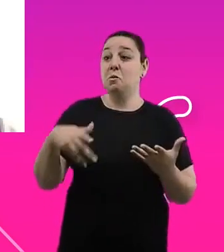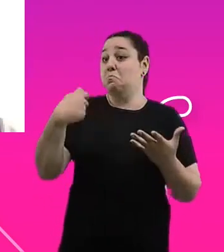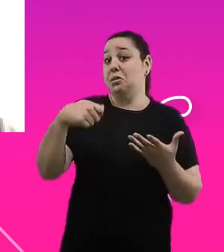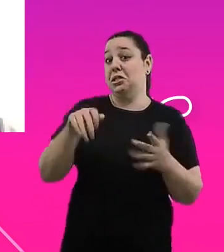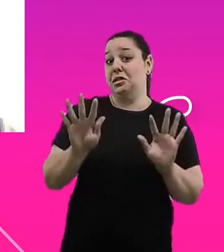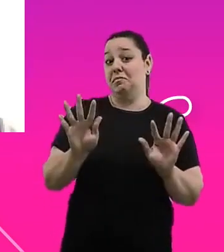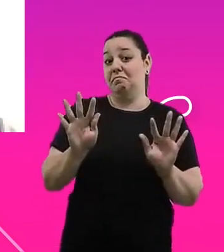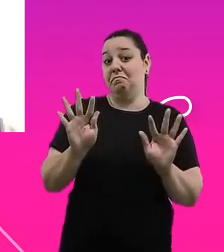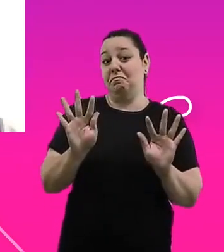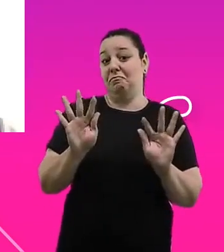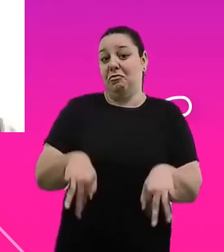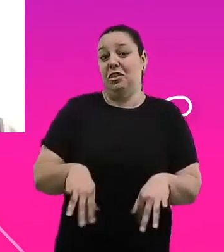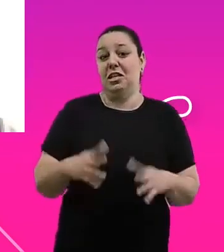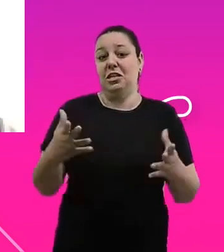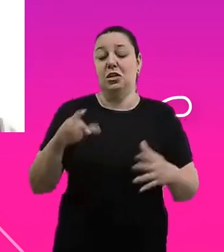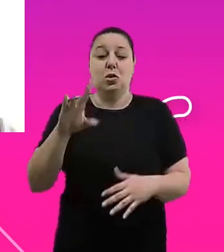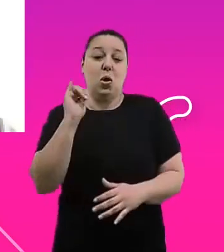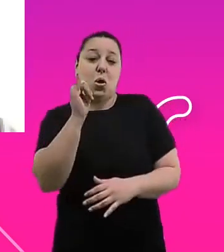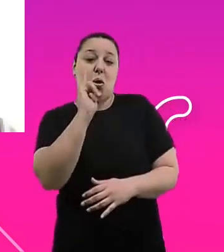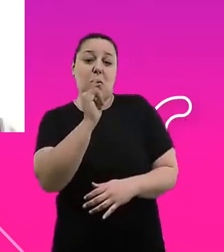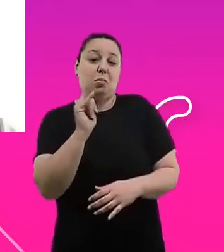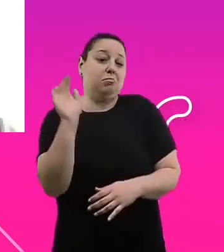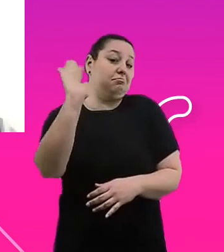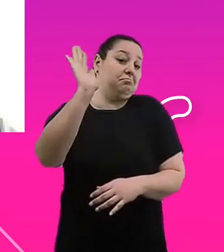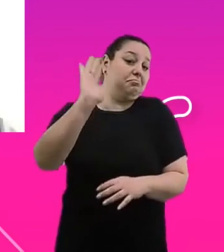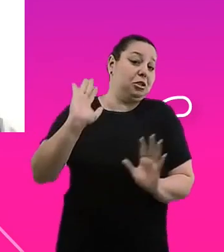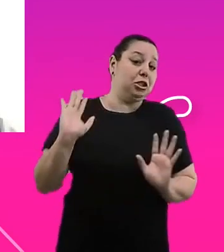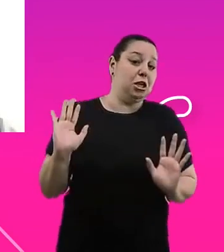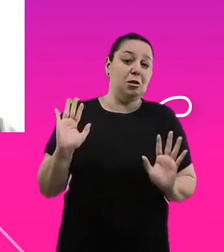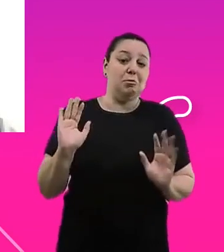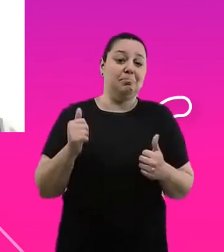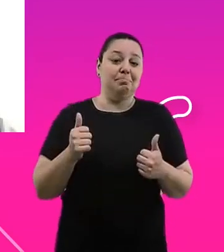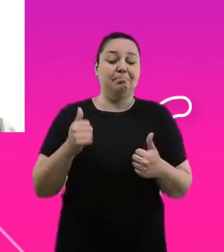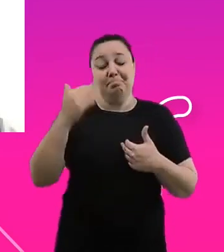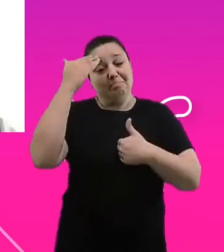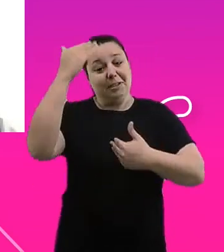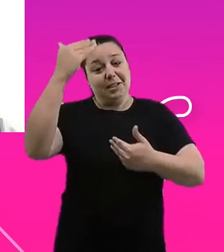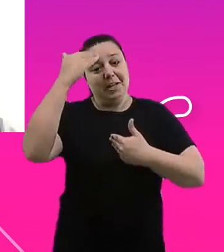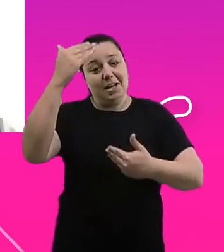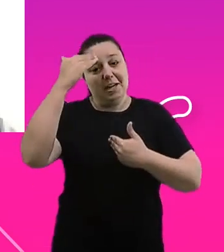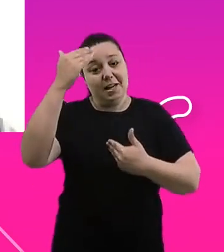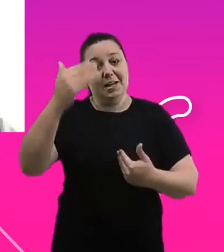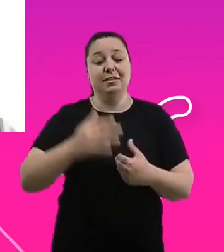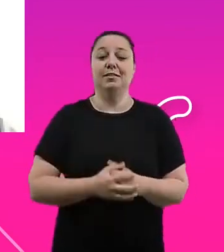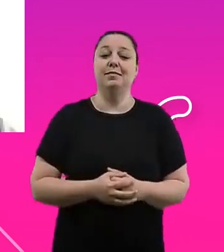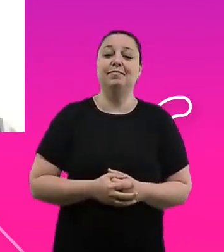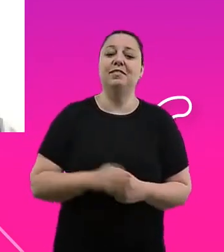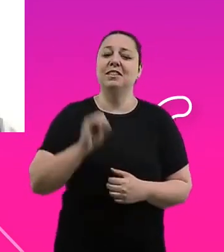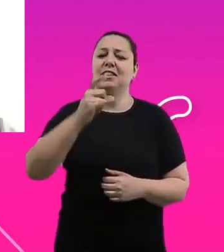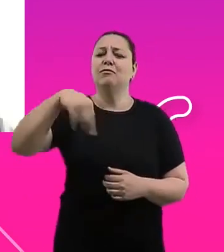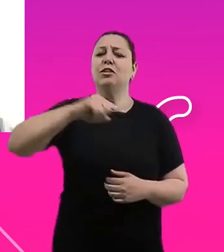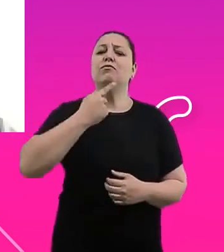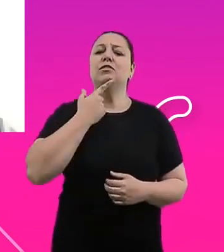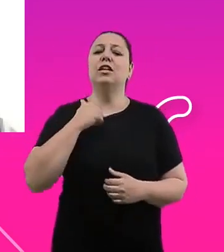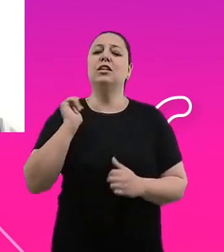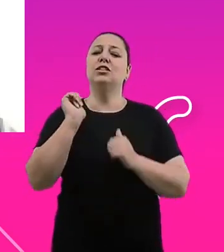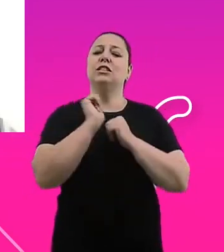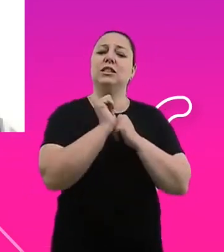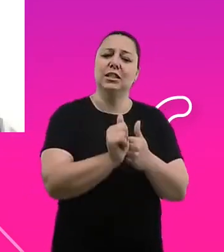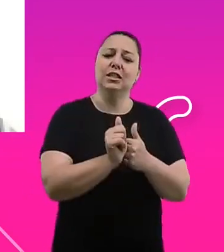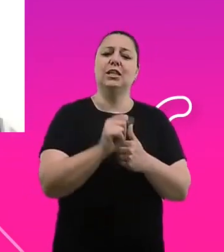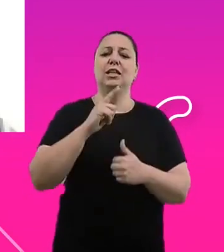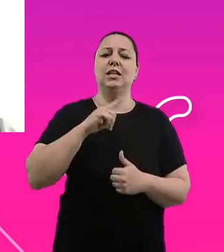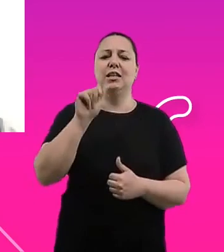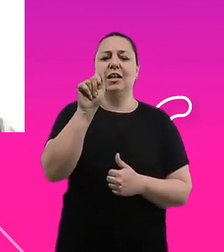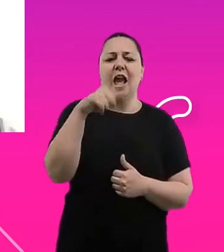que só dar um tchauzinho. Galera, obrigado aí. Se quiser seguir a gente, né, tem os nossos arrobas em vários